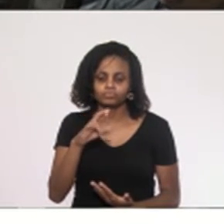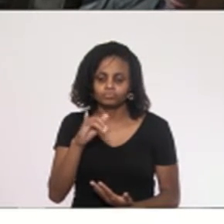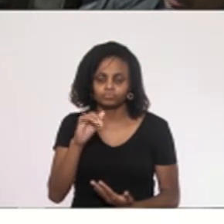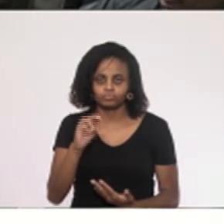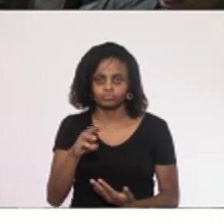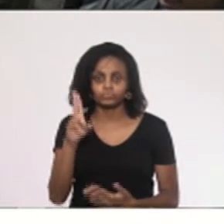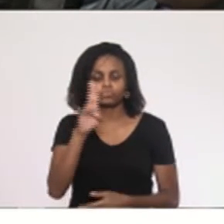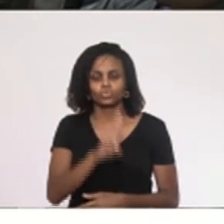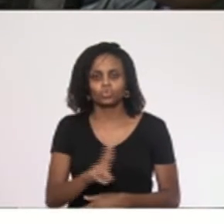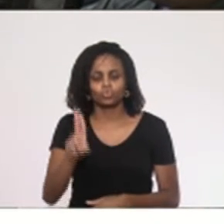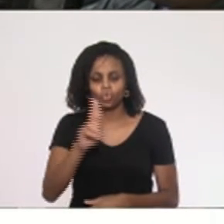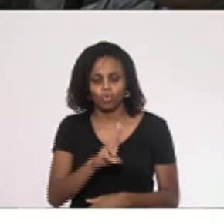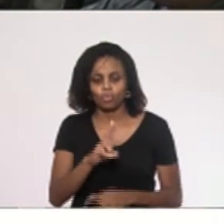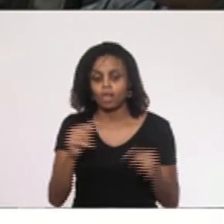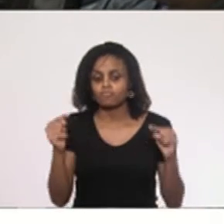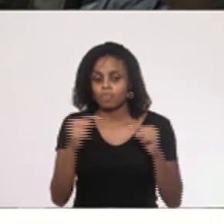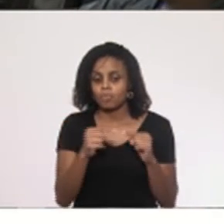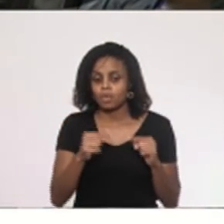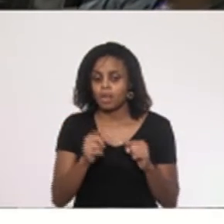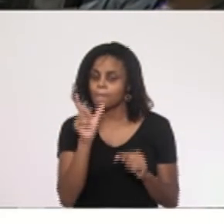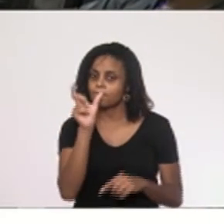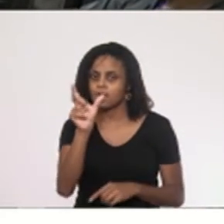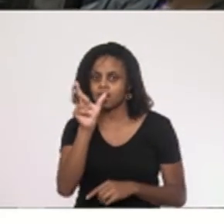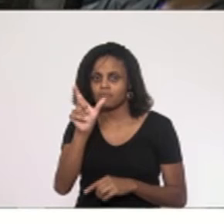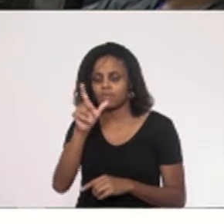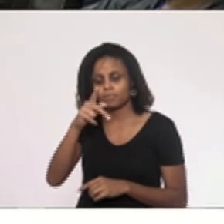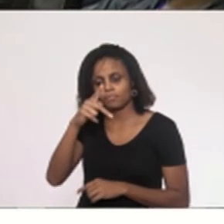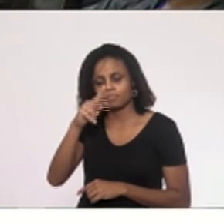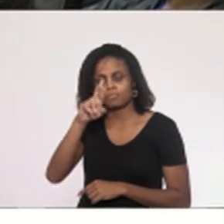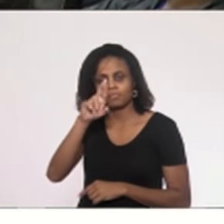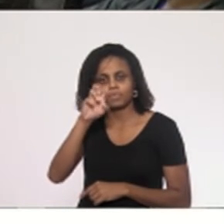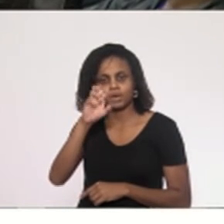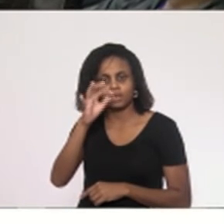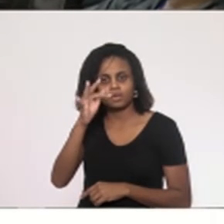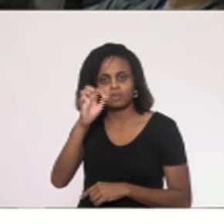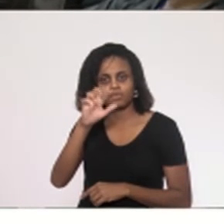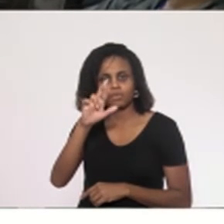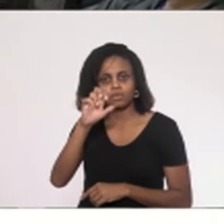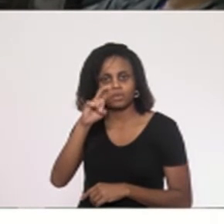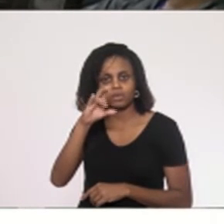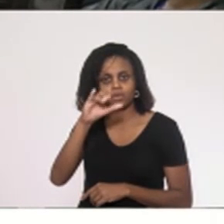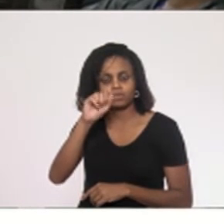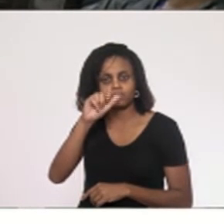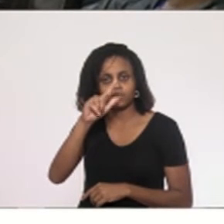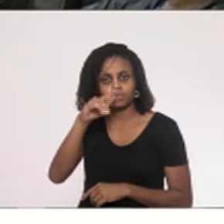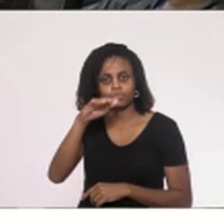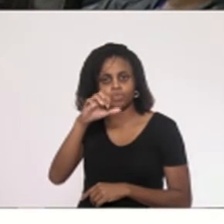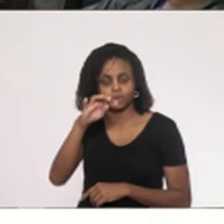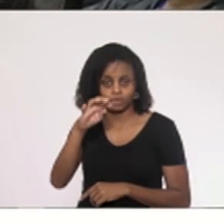utilizou para botar a palavra preferencialmente nos fundos